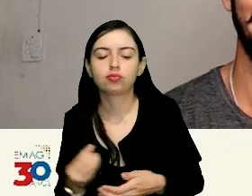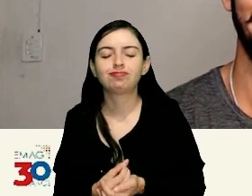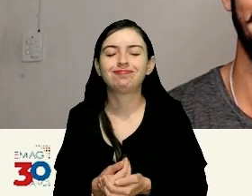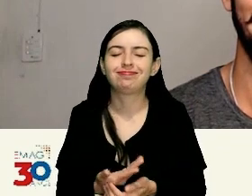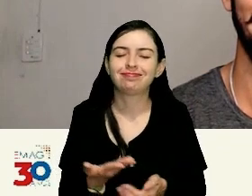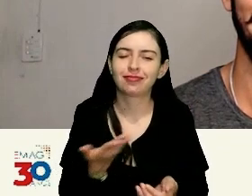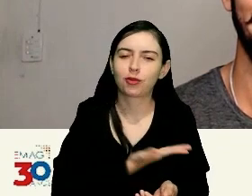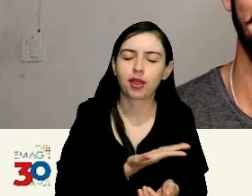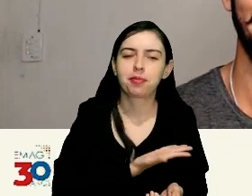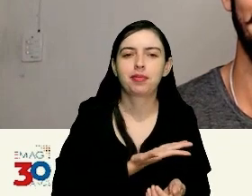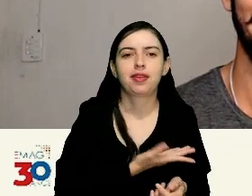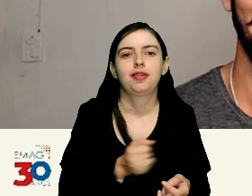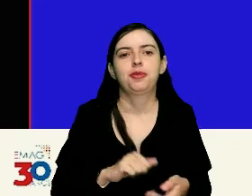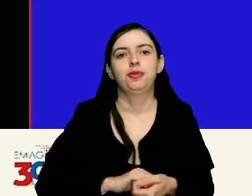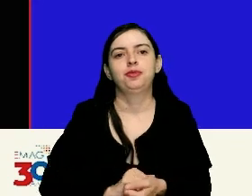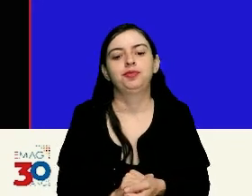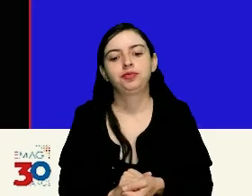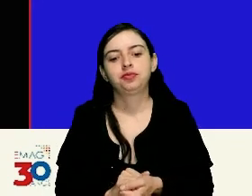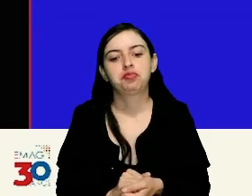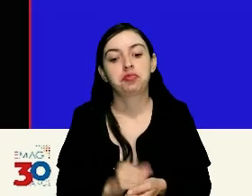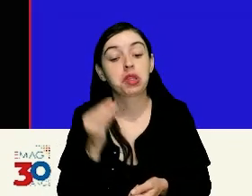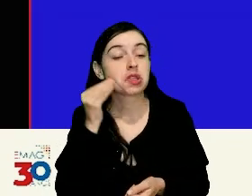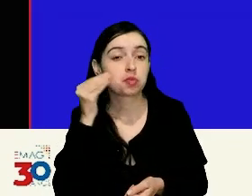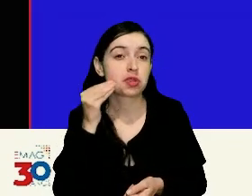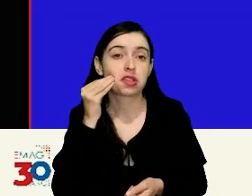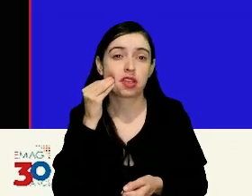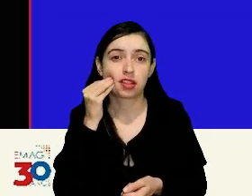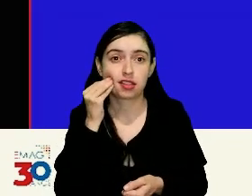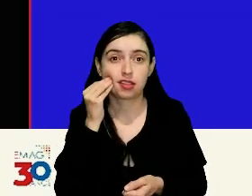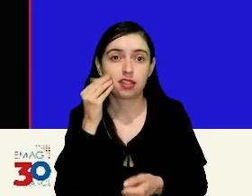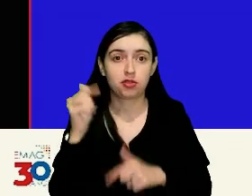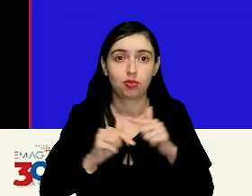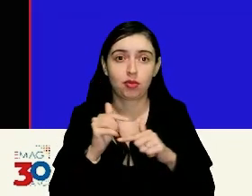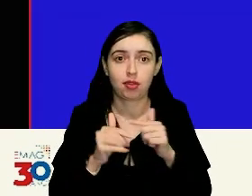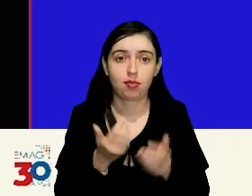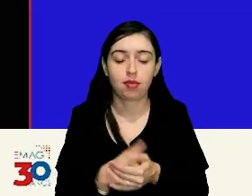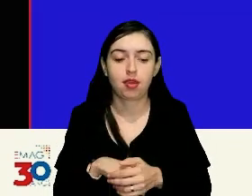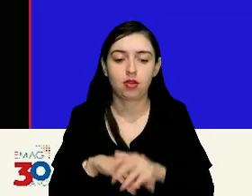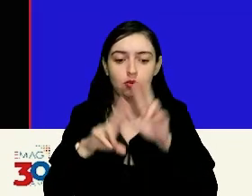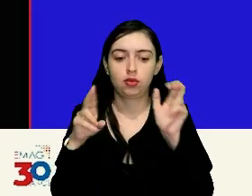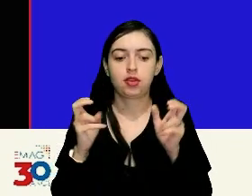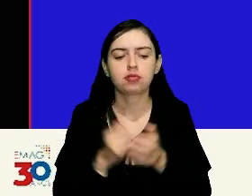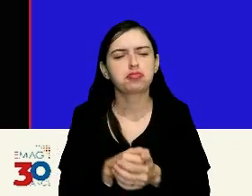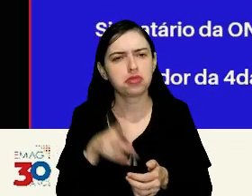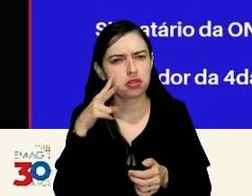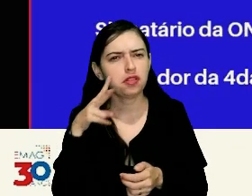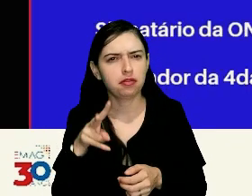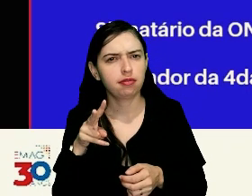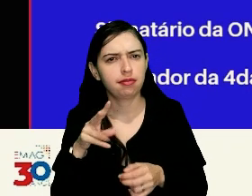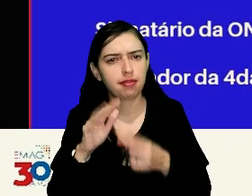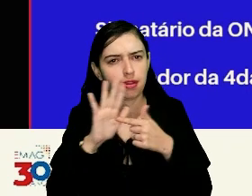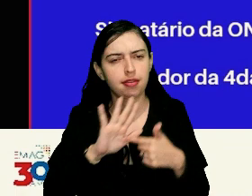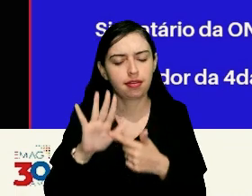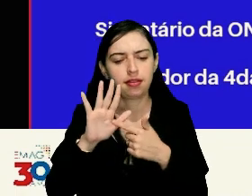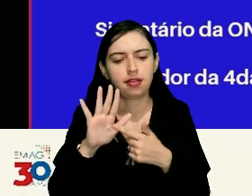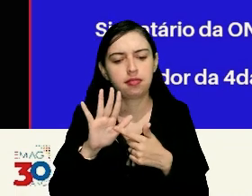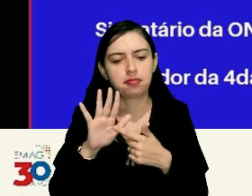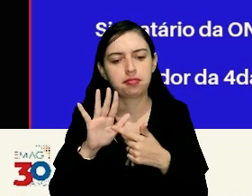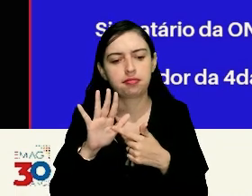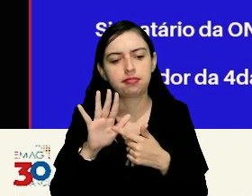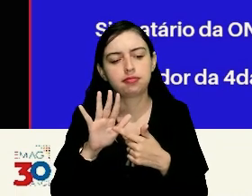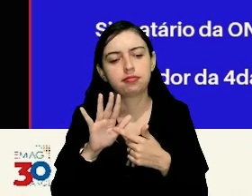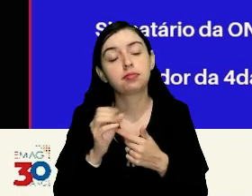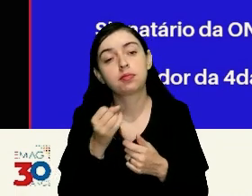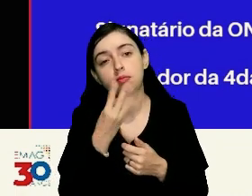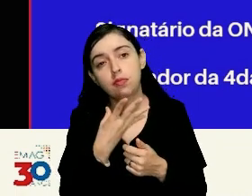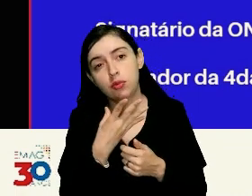também. Tá todo mundo vendo a minha tela? Só para a gente ver se está todo mundo na mesma página. Bom, não vou me